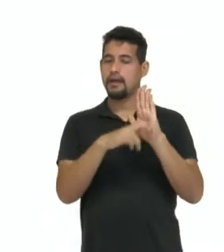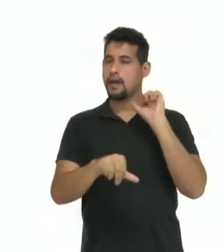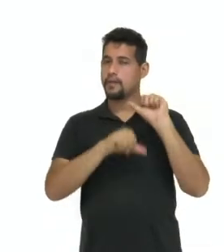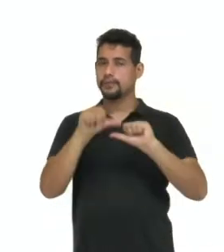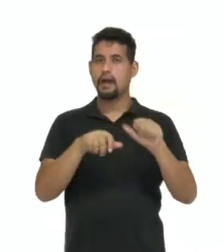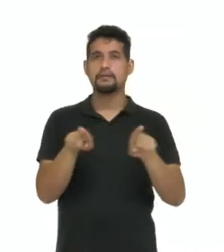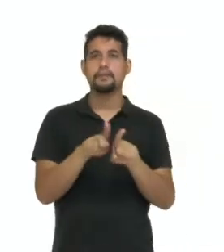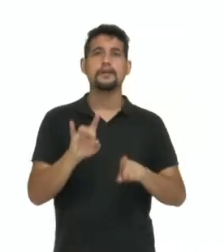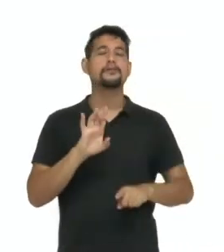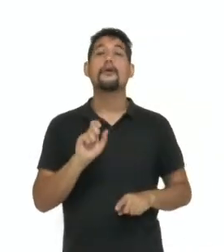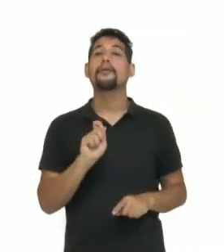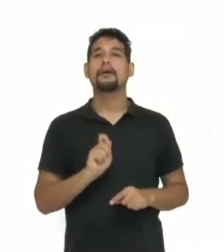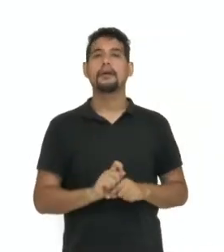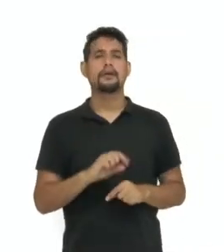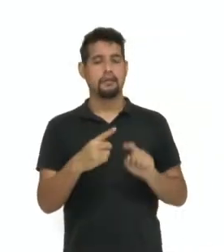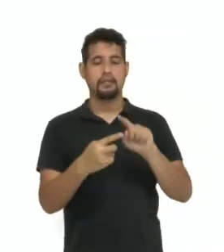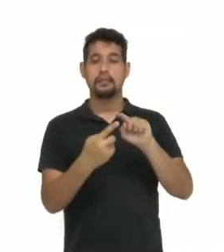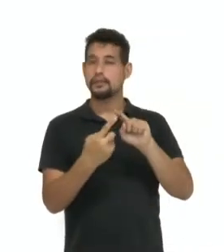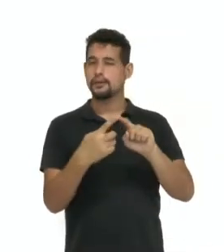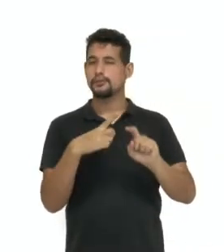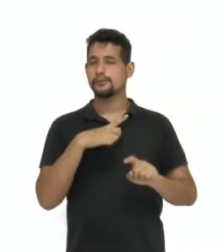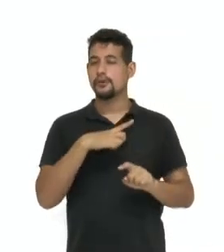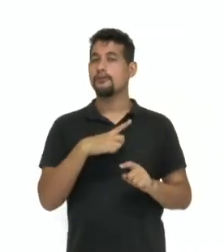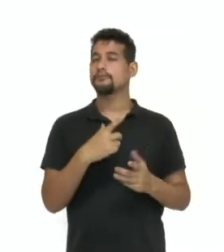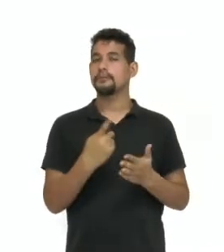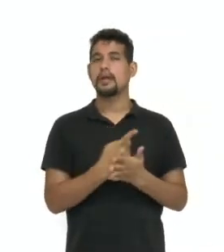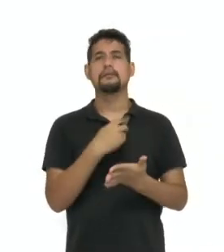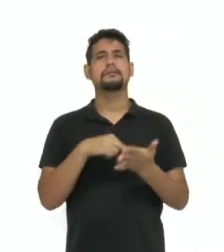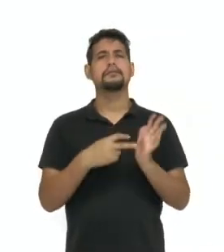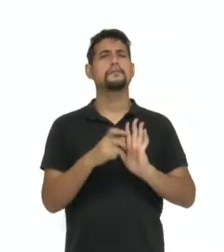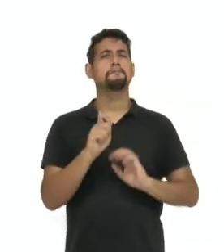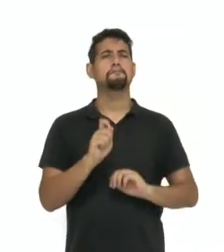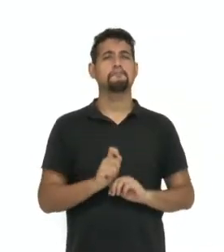há apenas um tipo de penalização, que é o